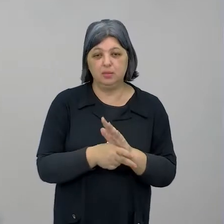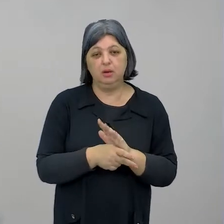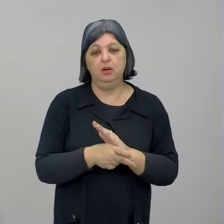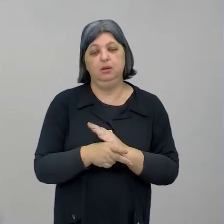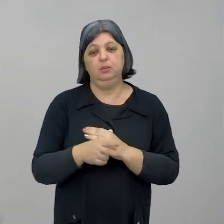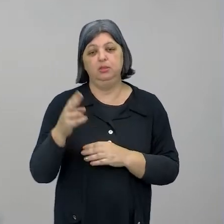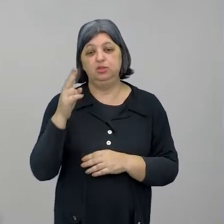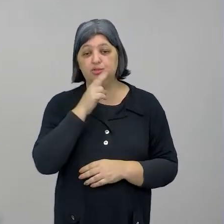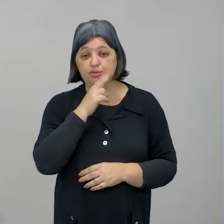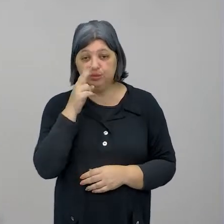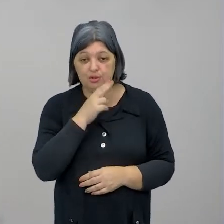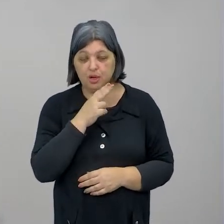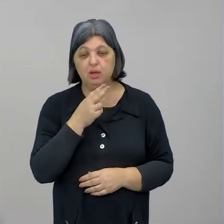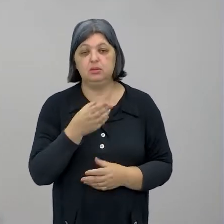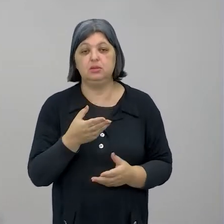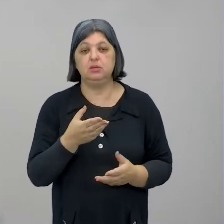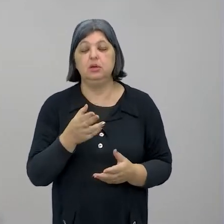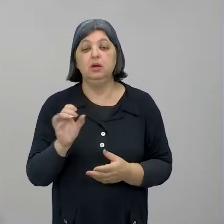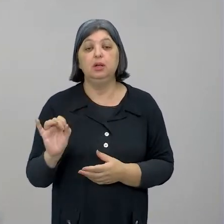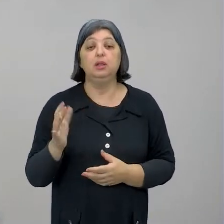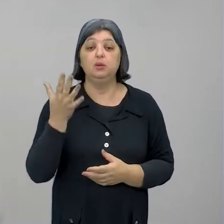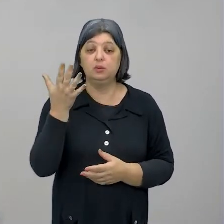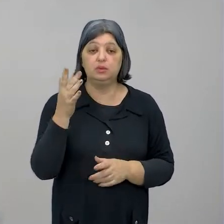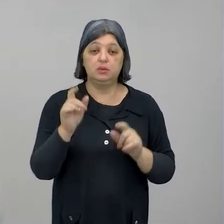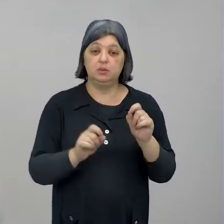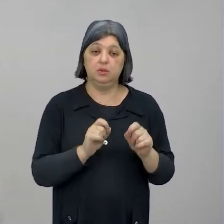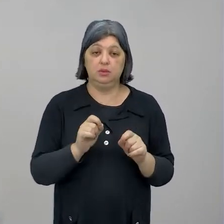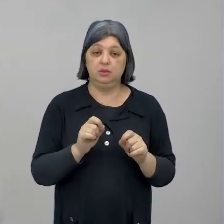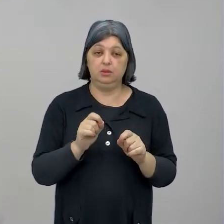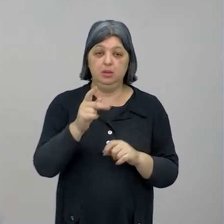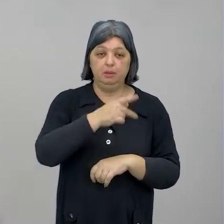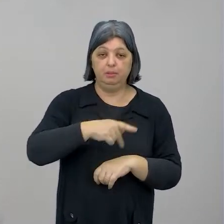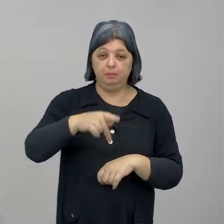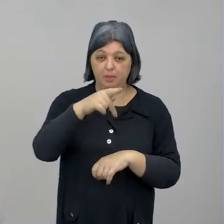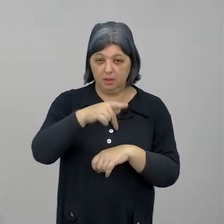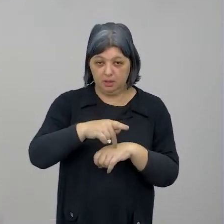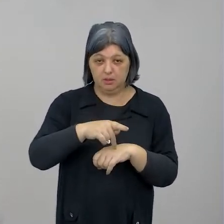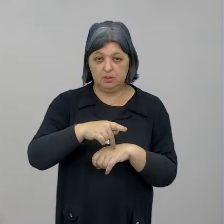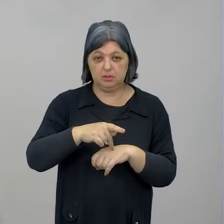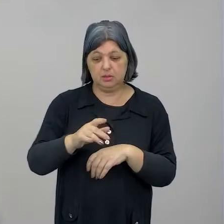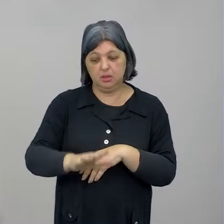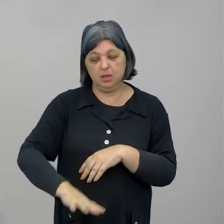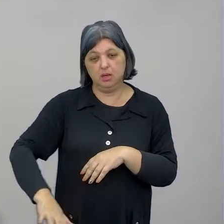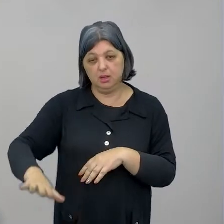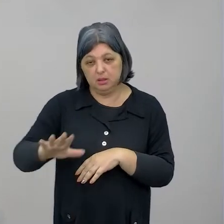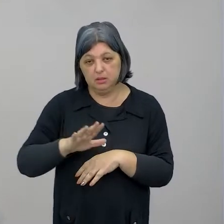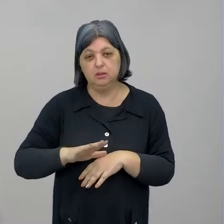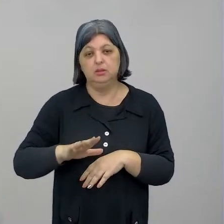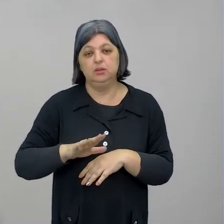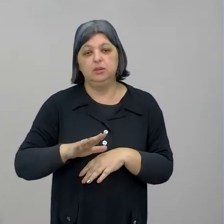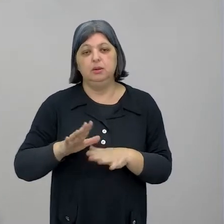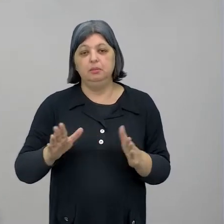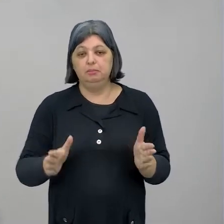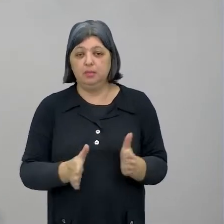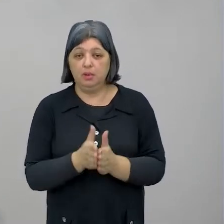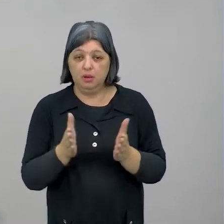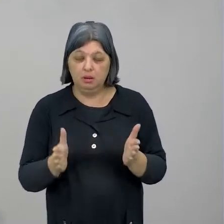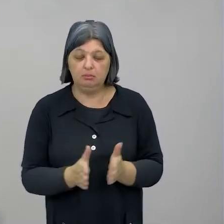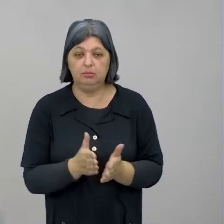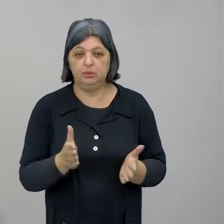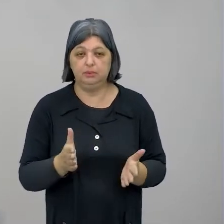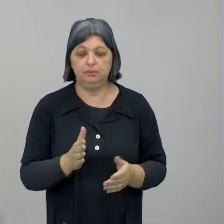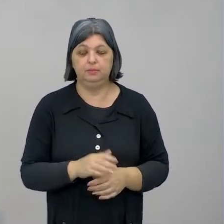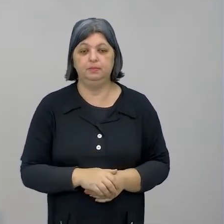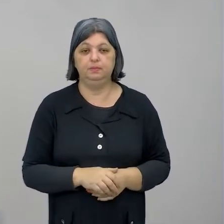né, que são doenças que estão acometidas principalmente em países de regiões aí subdesenvolvidas, né. Então,